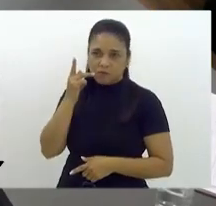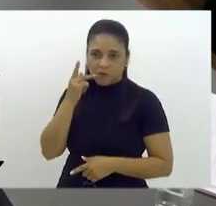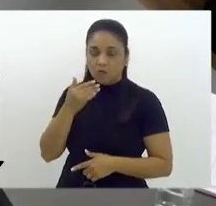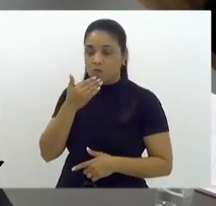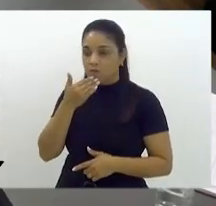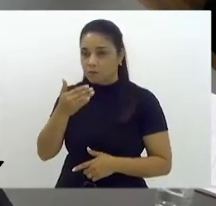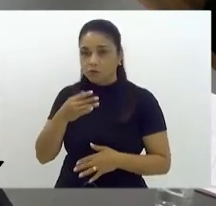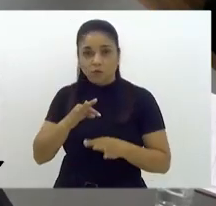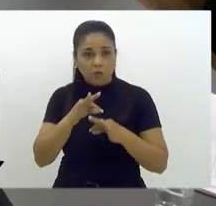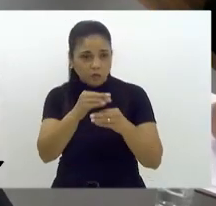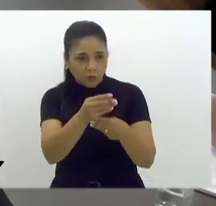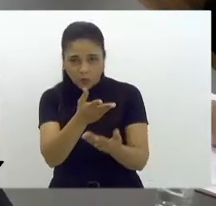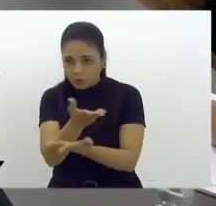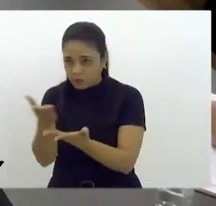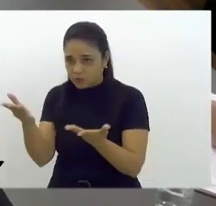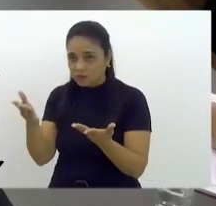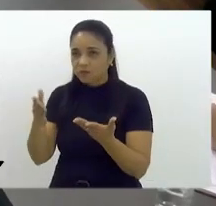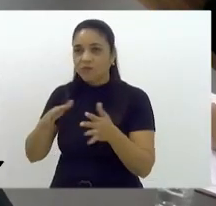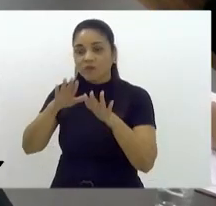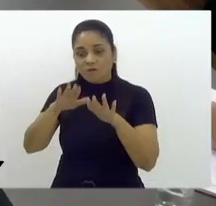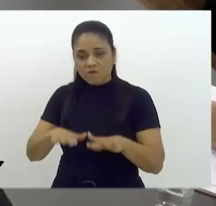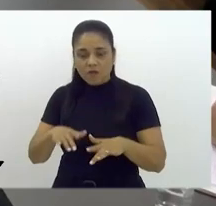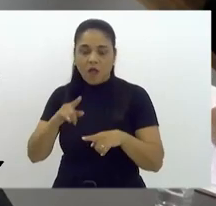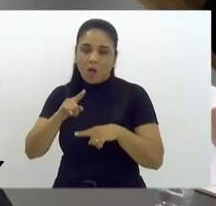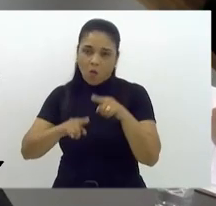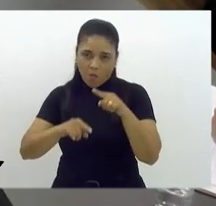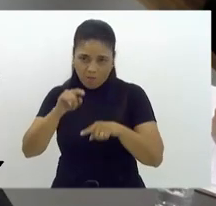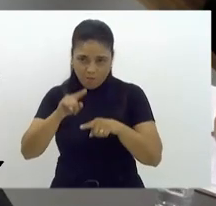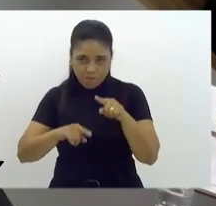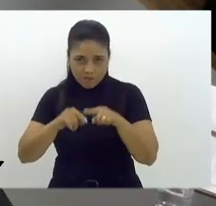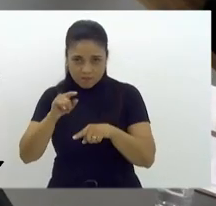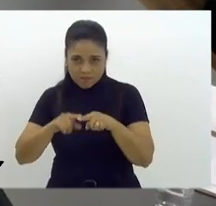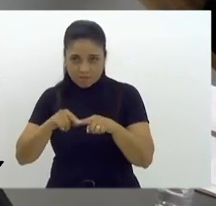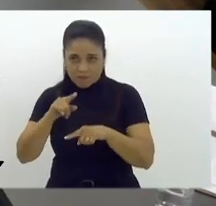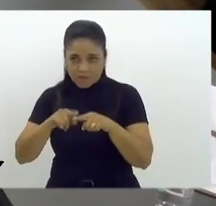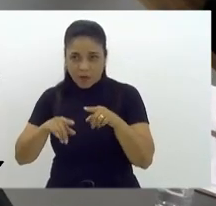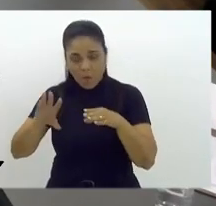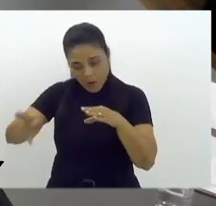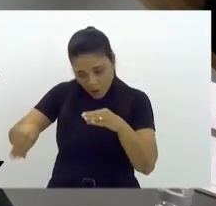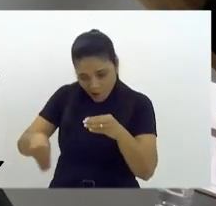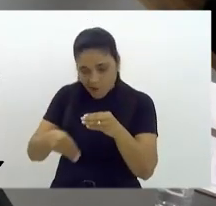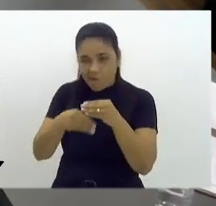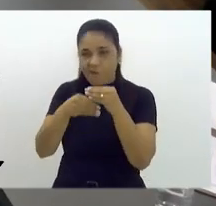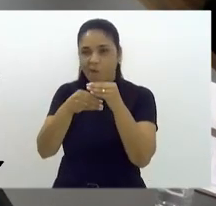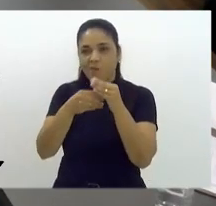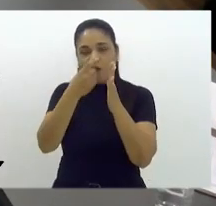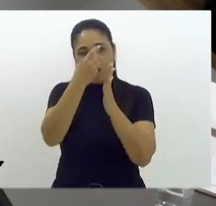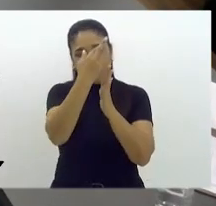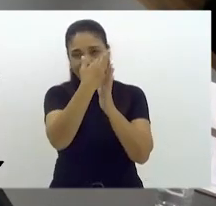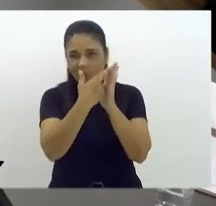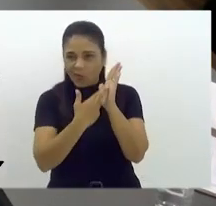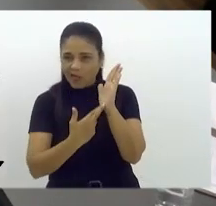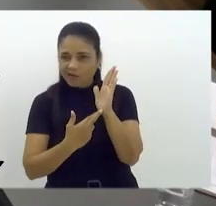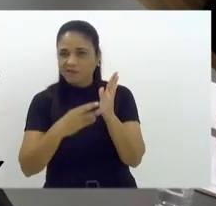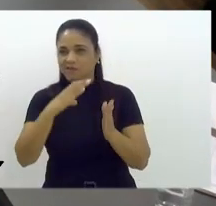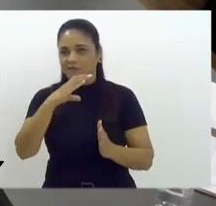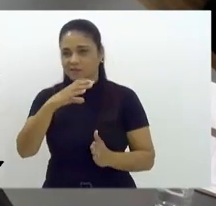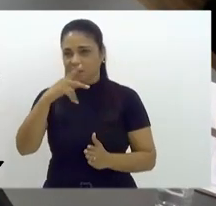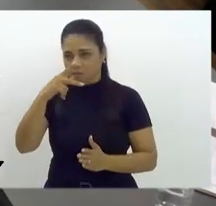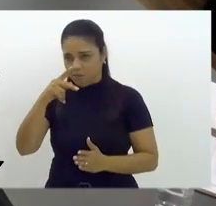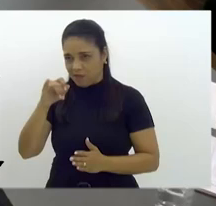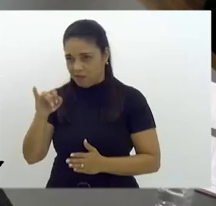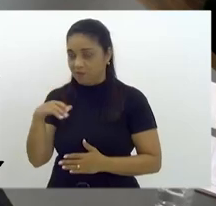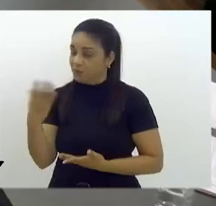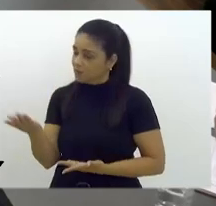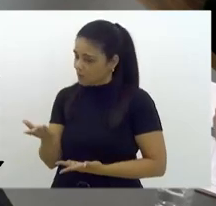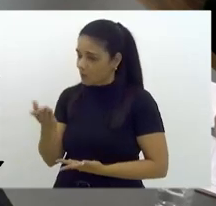a permissão de ficar com esse material para que a gente possa incorporar no relatório da CPI Deputado